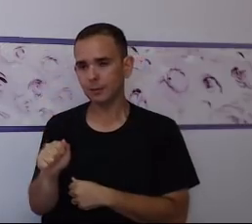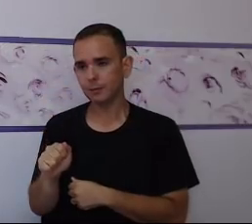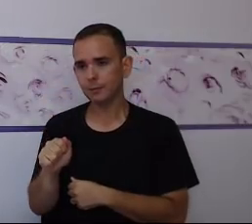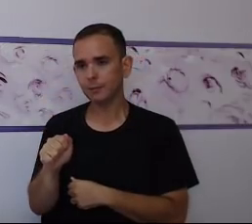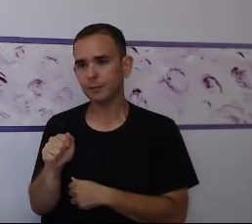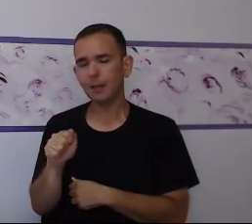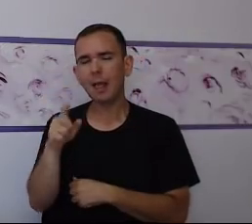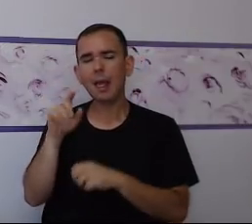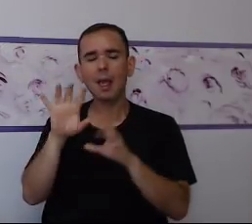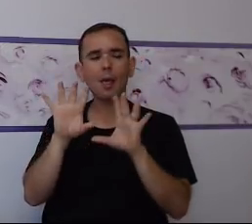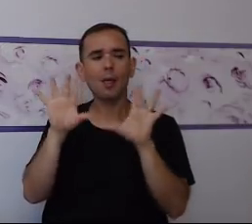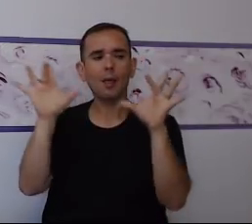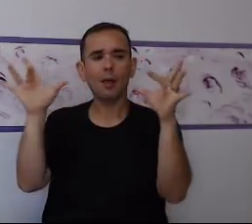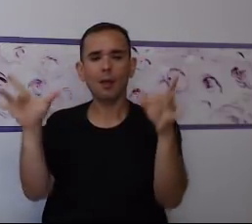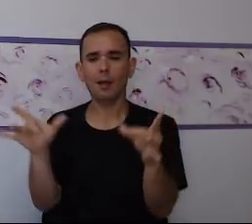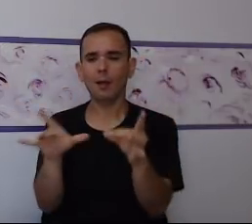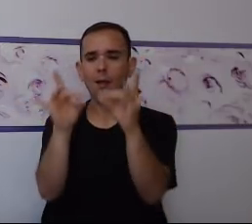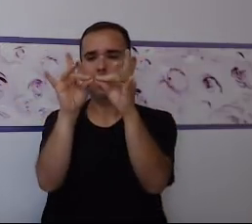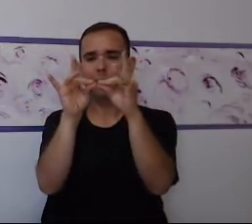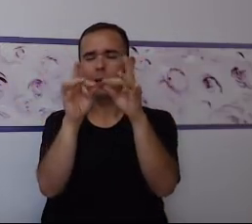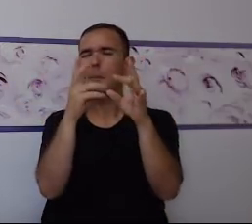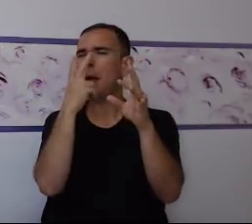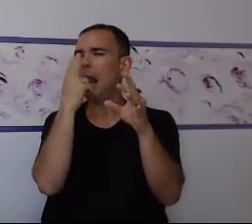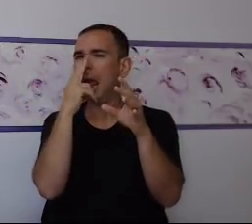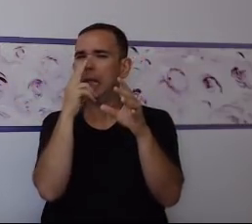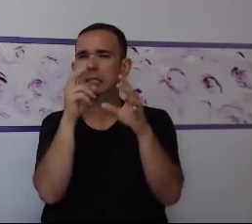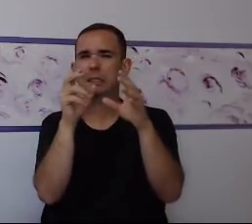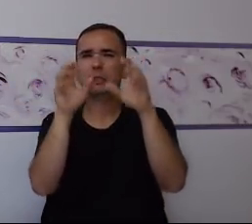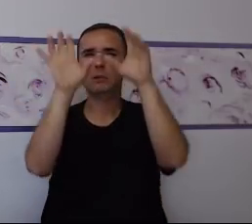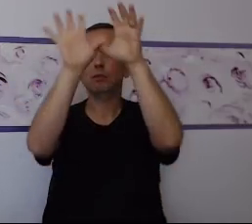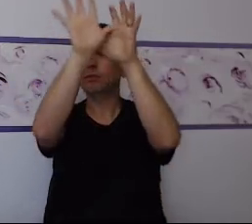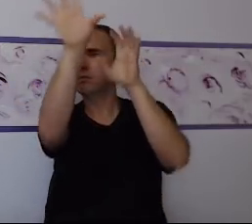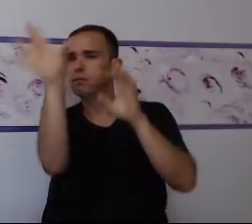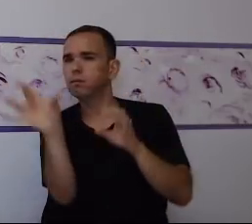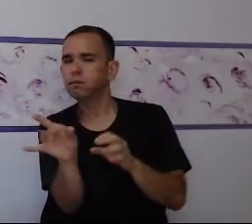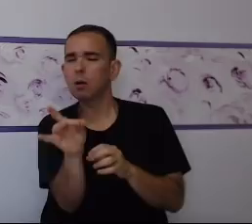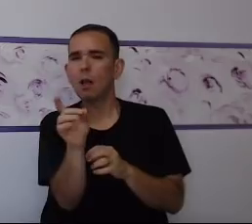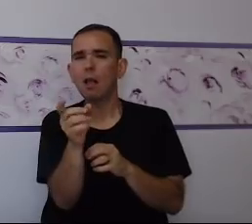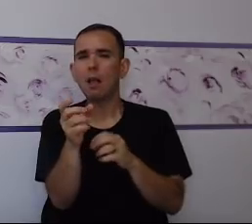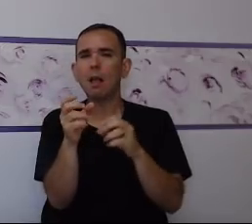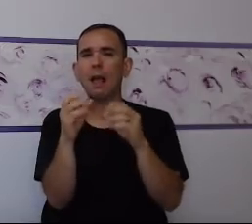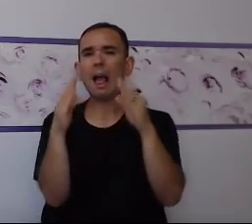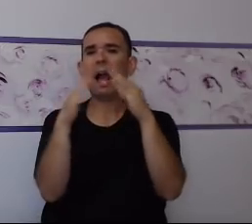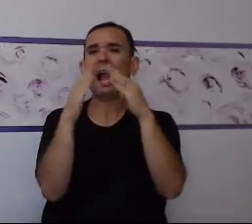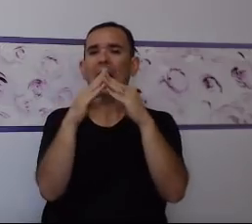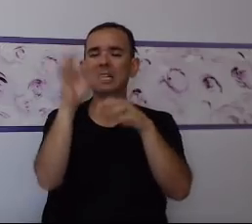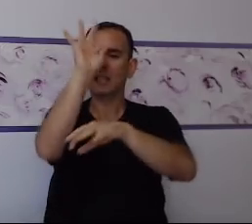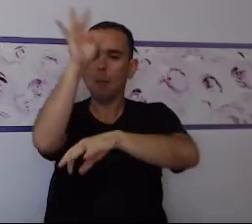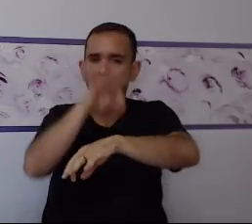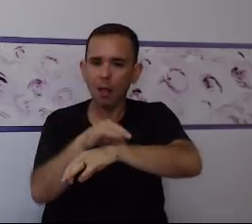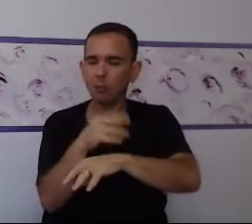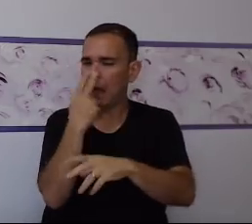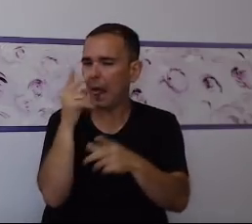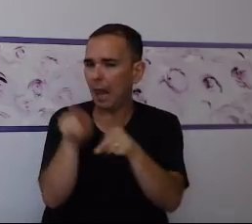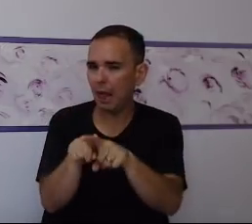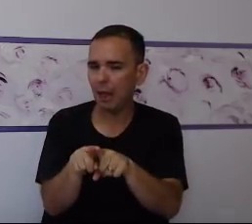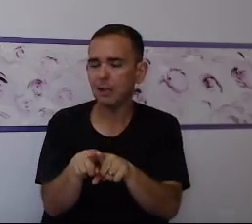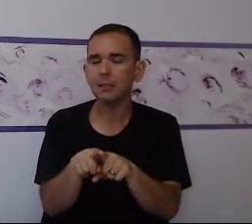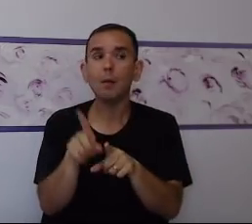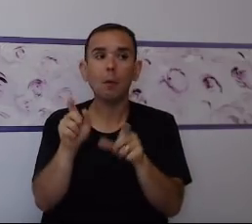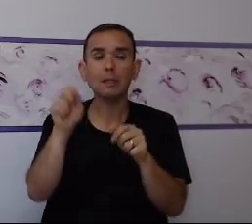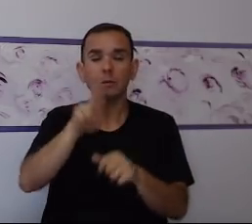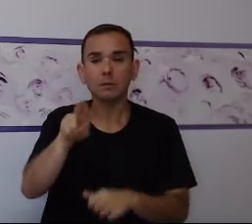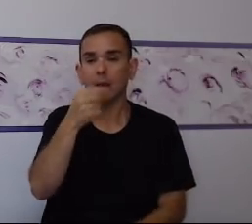na colmeia? Quando eu tenho a ponteira, essa ponteira está sendo utilizada na mão. Só que não necessariamente. Essa ponteira pode ser utilizada na